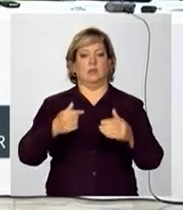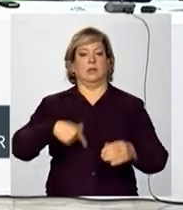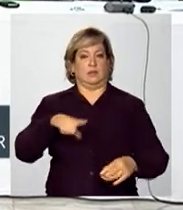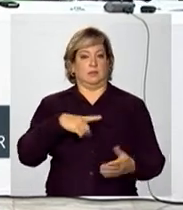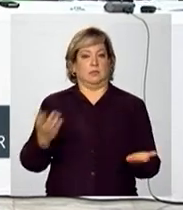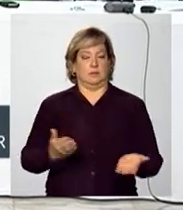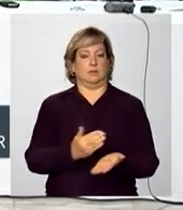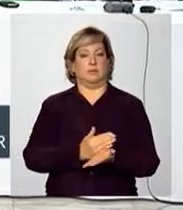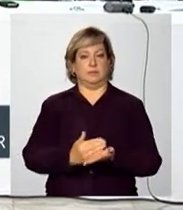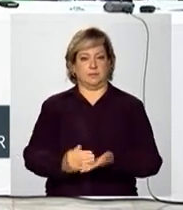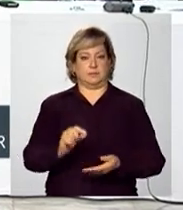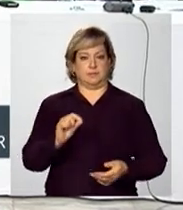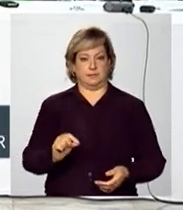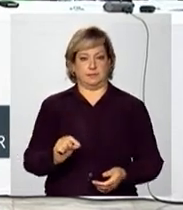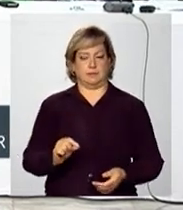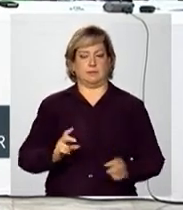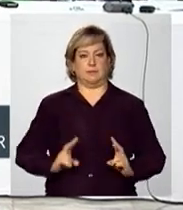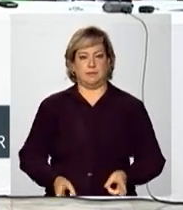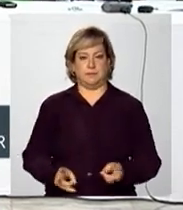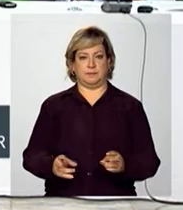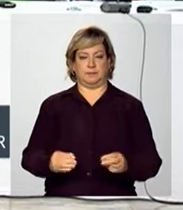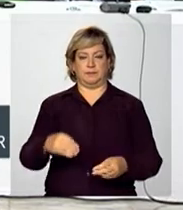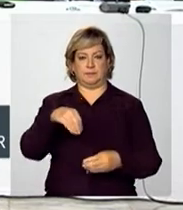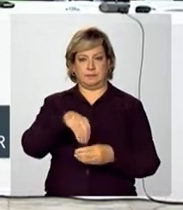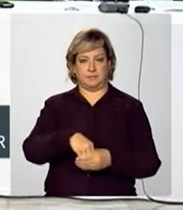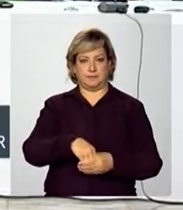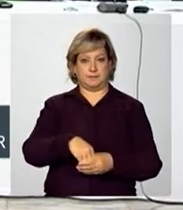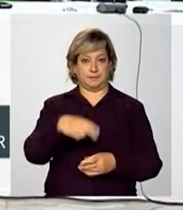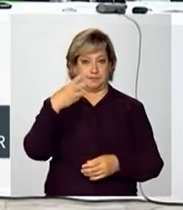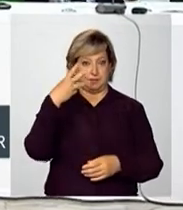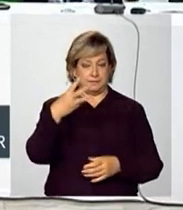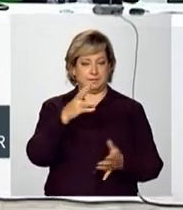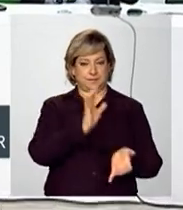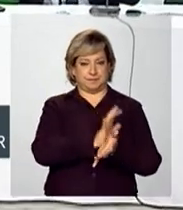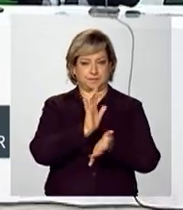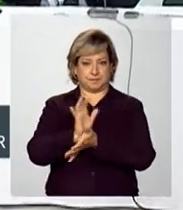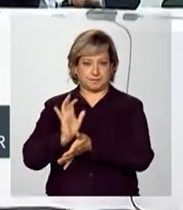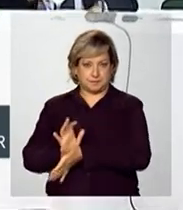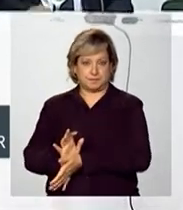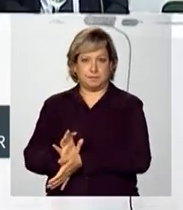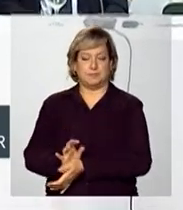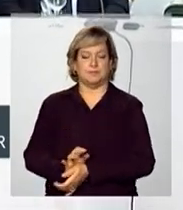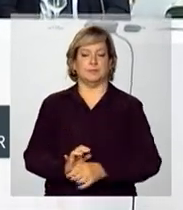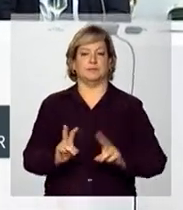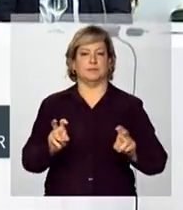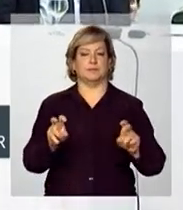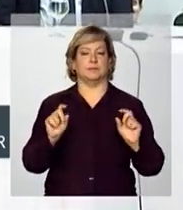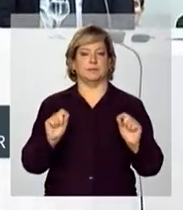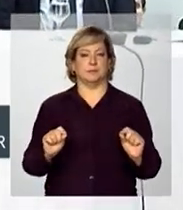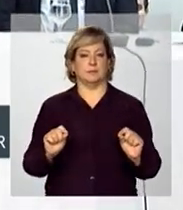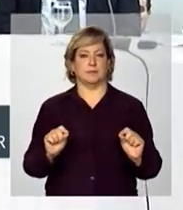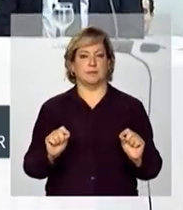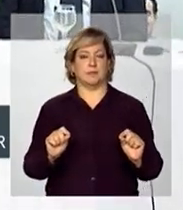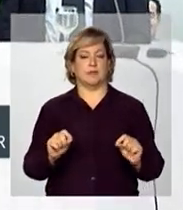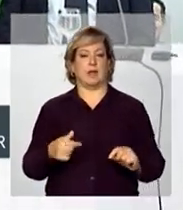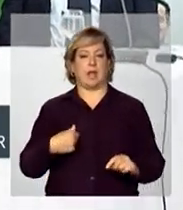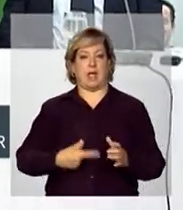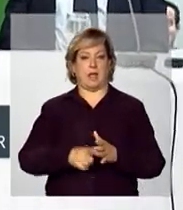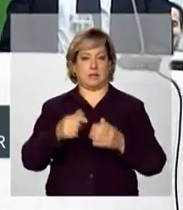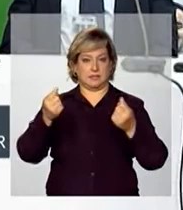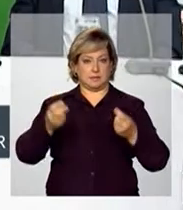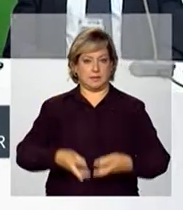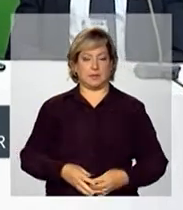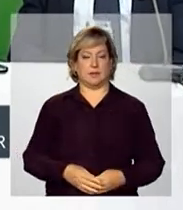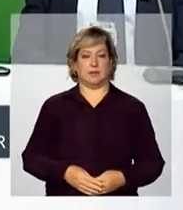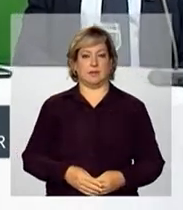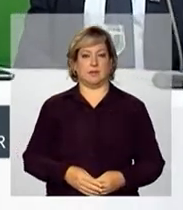o início mas ele vai se desenvolver sempre dentro de três aspectos o Pilar que eu cheguei a dizer ali na apresentação